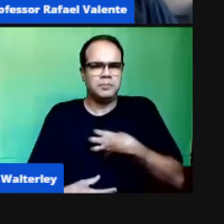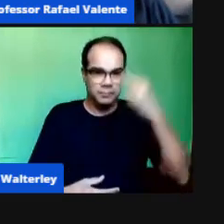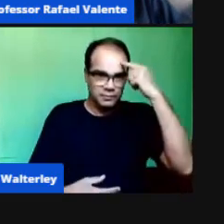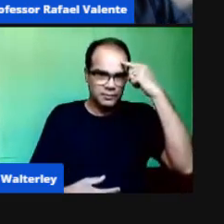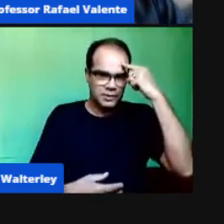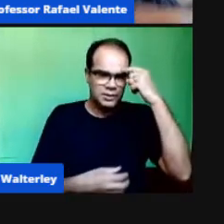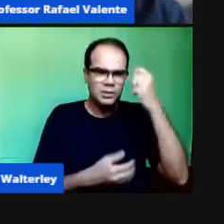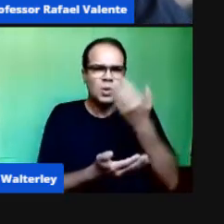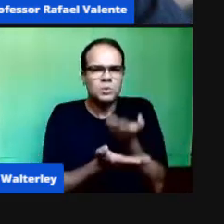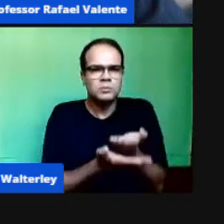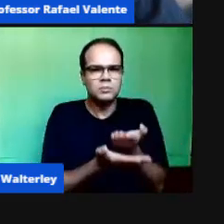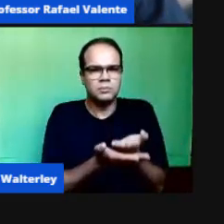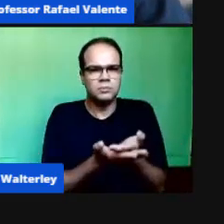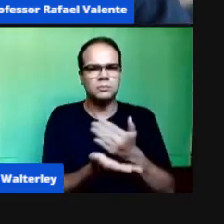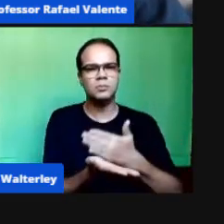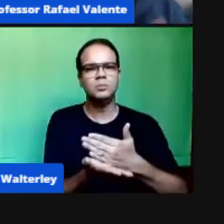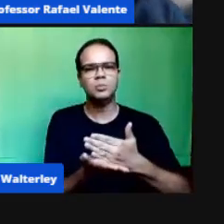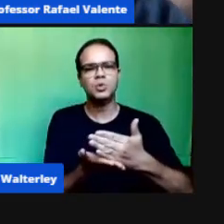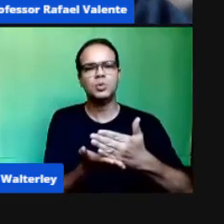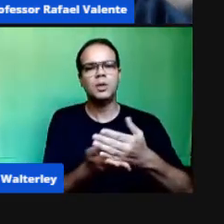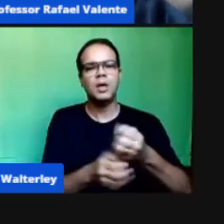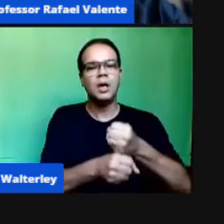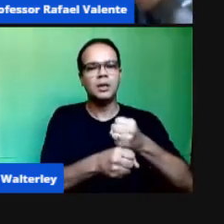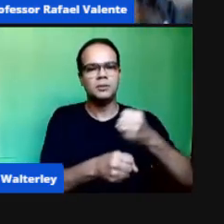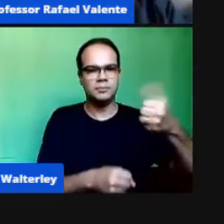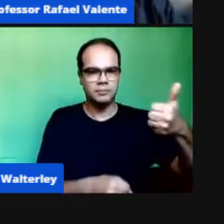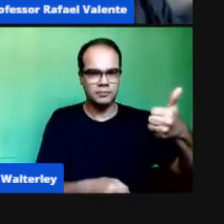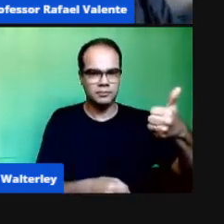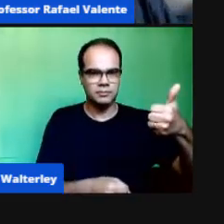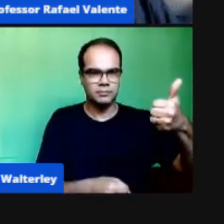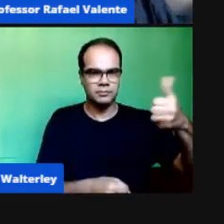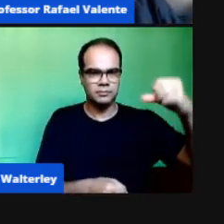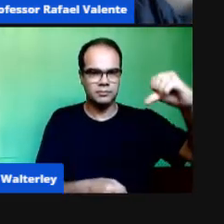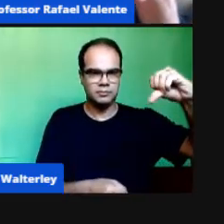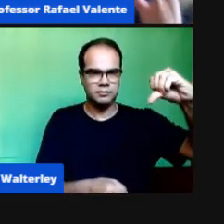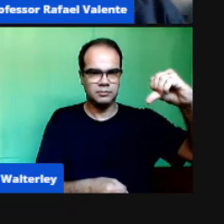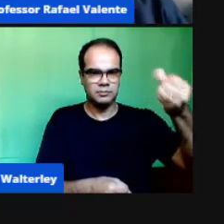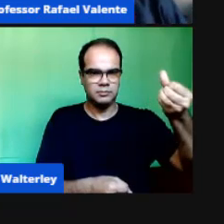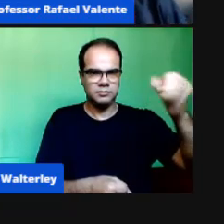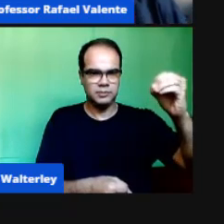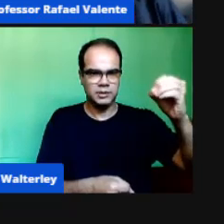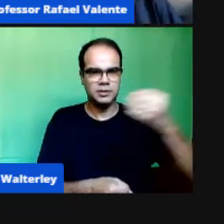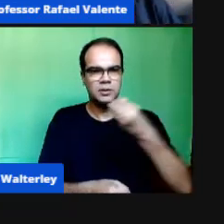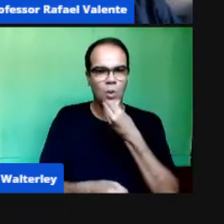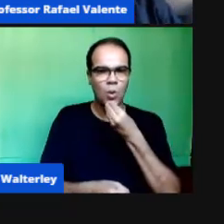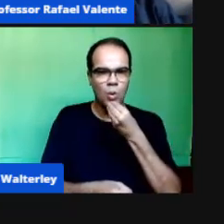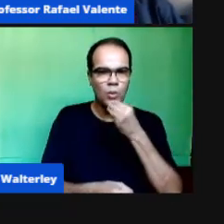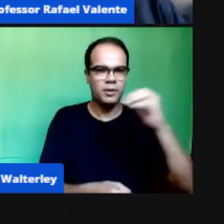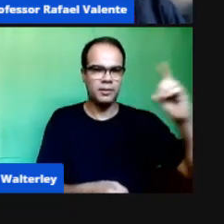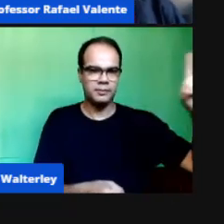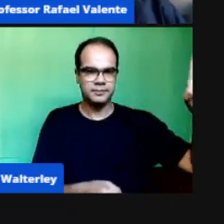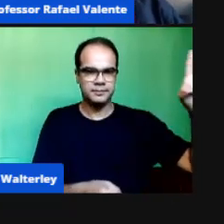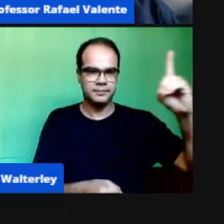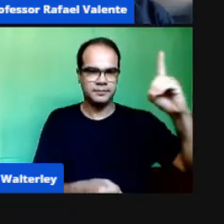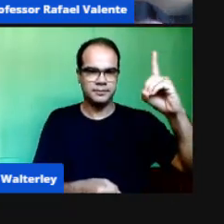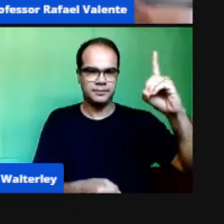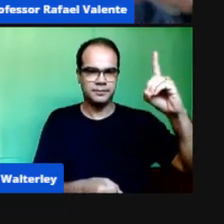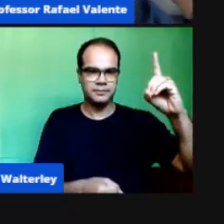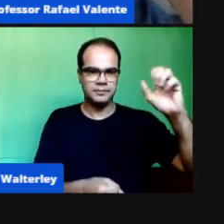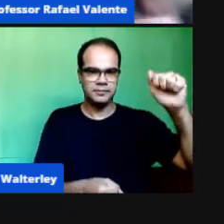nos anos de 1960, tá? Por este senhor chamado Daniel Goleman. Inclusive, ele